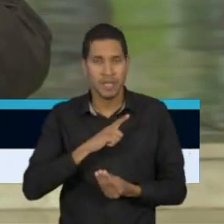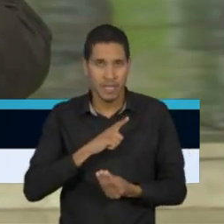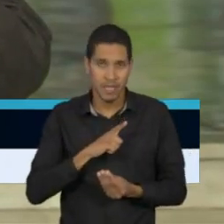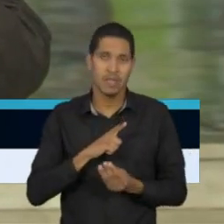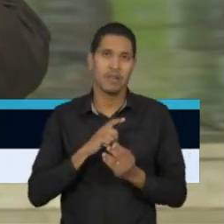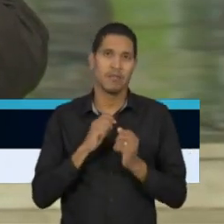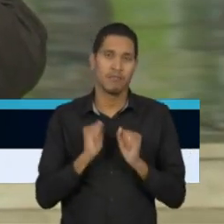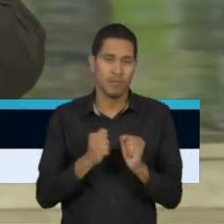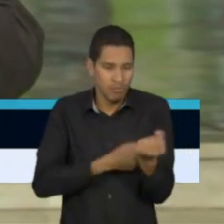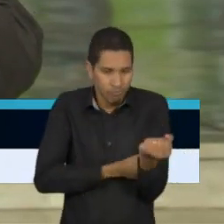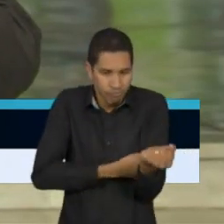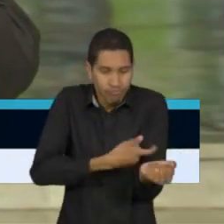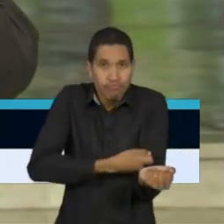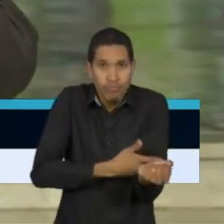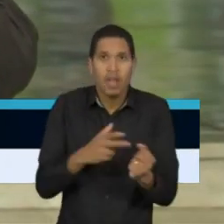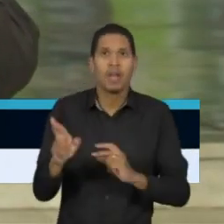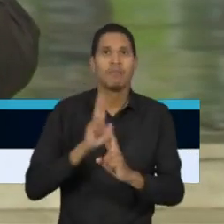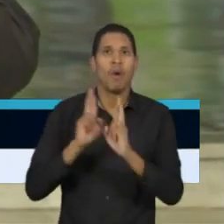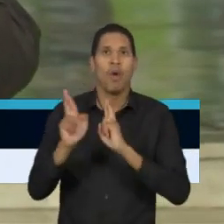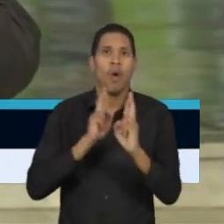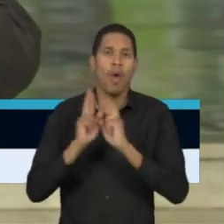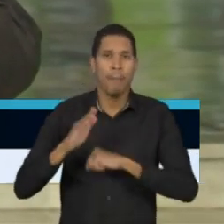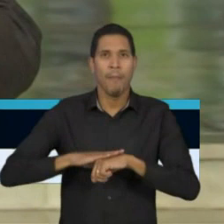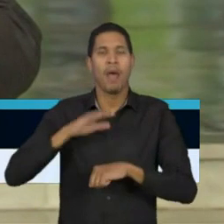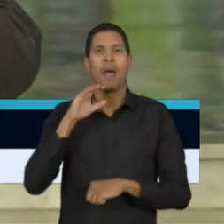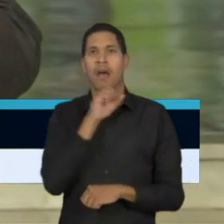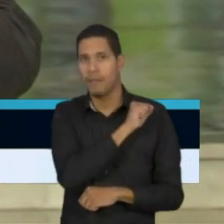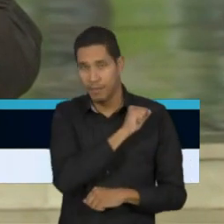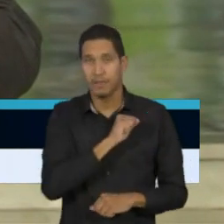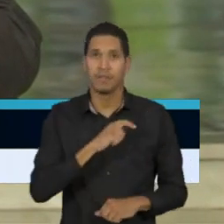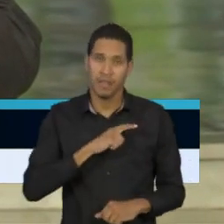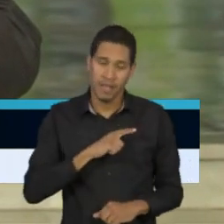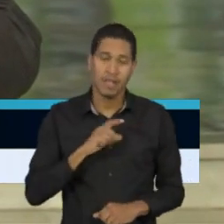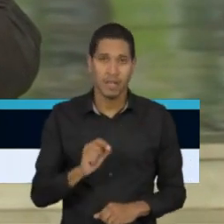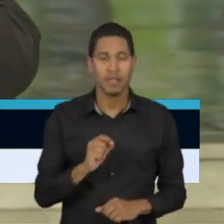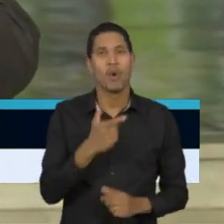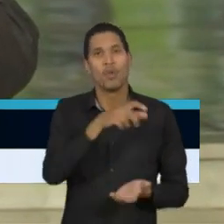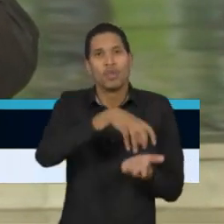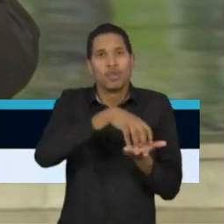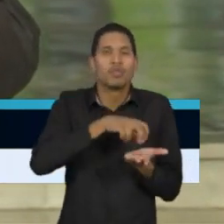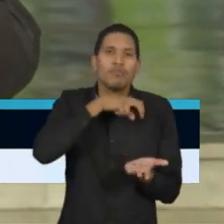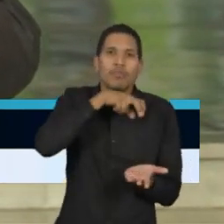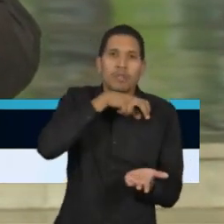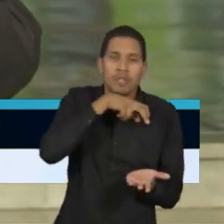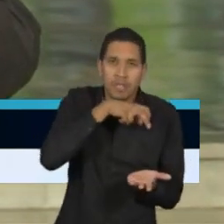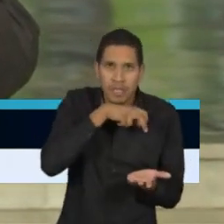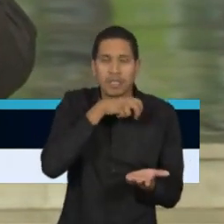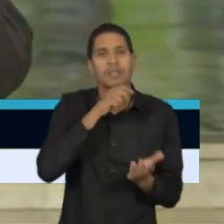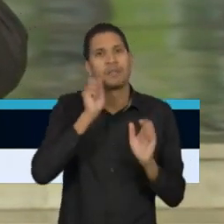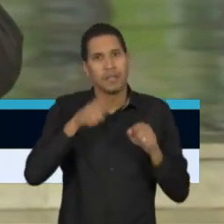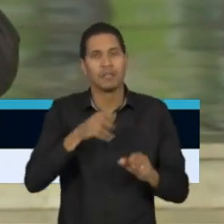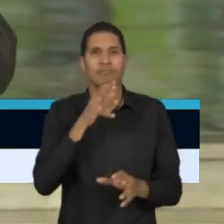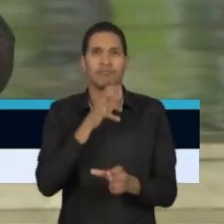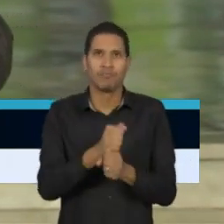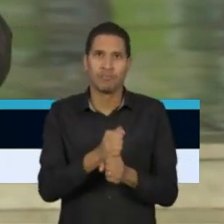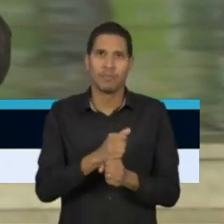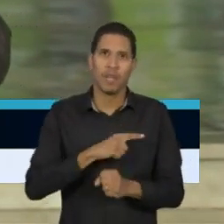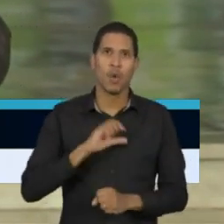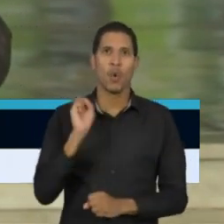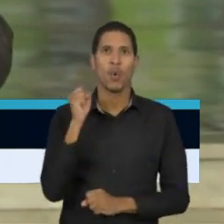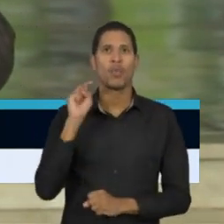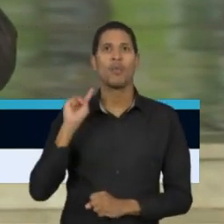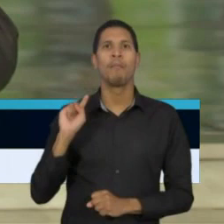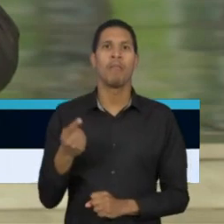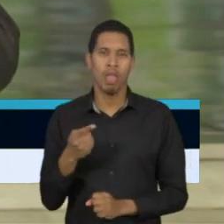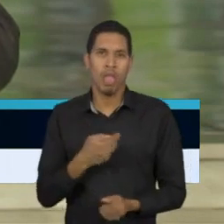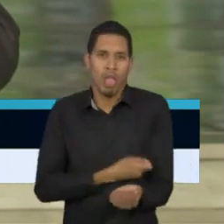possibilidade de exames, chegando a 5.000 exames, mais os outros, o Instituto Butantan mais 1.000, então com isso vamos chegar a 8.000